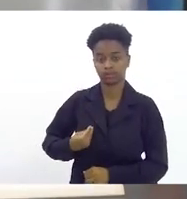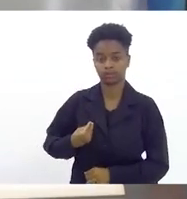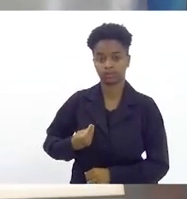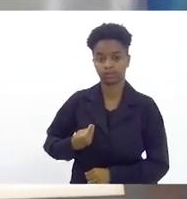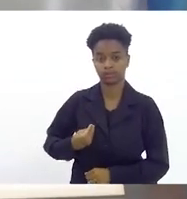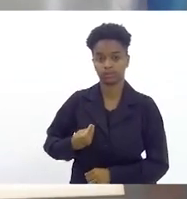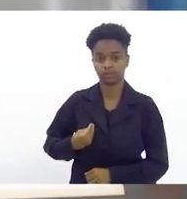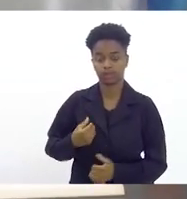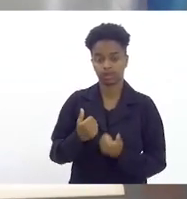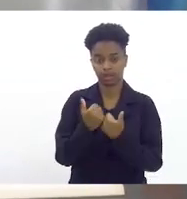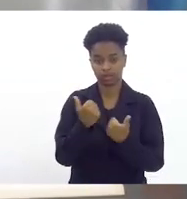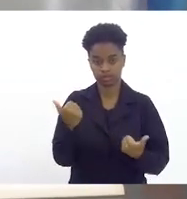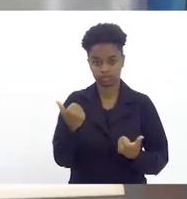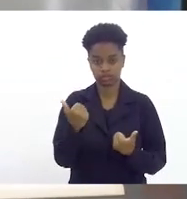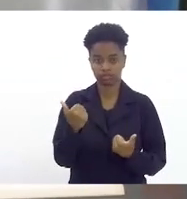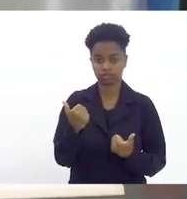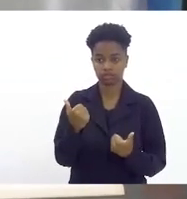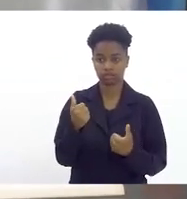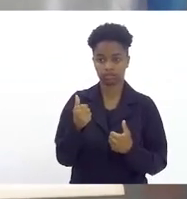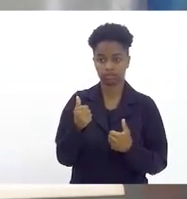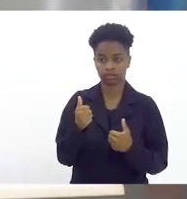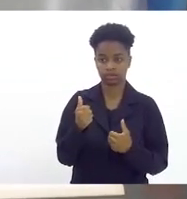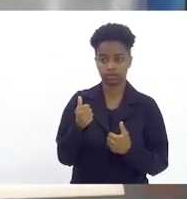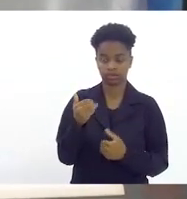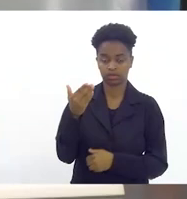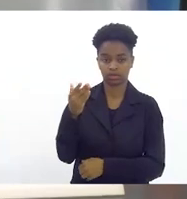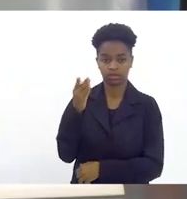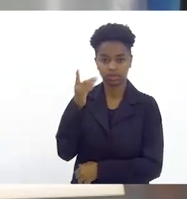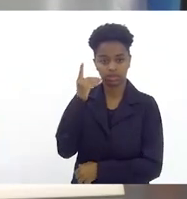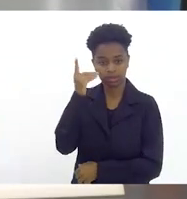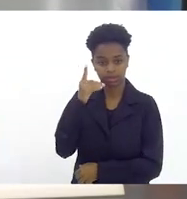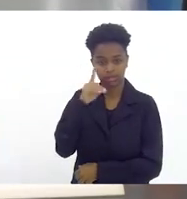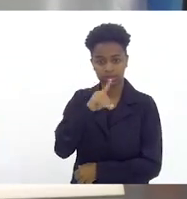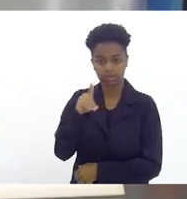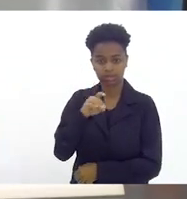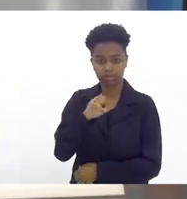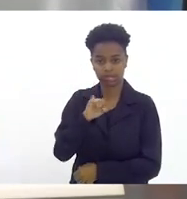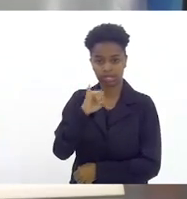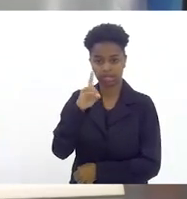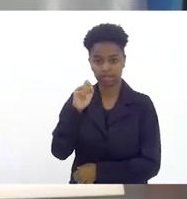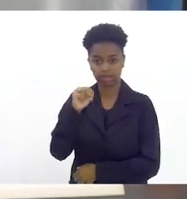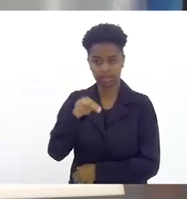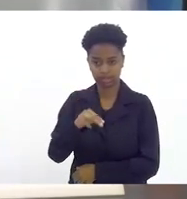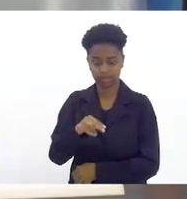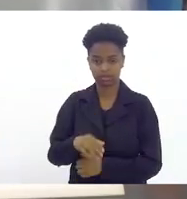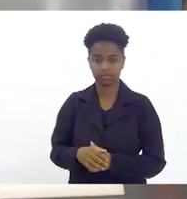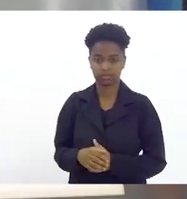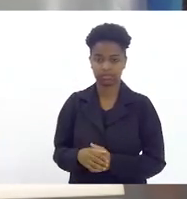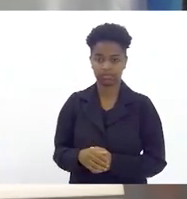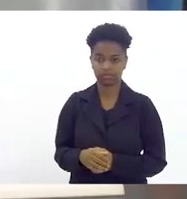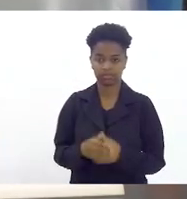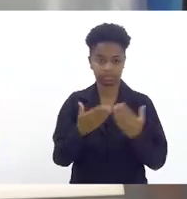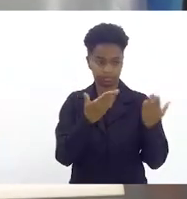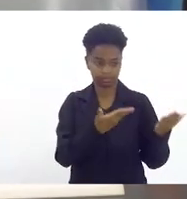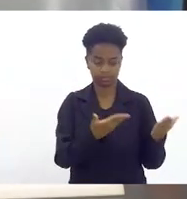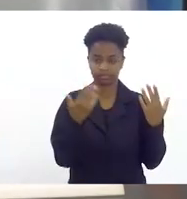da assessoria do mandato queridíssima deputada zeidan moda Adquirido